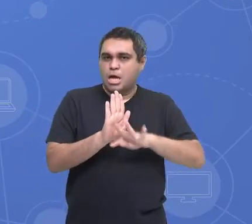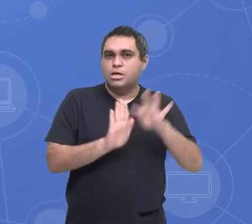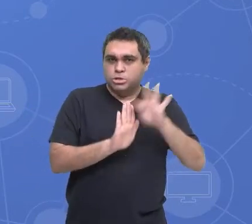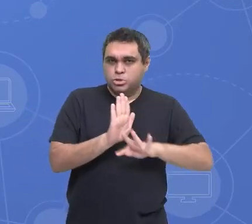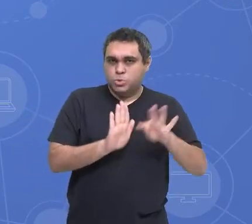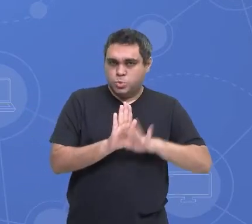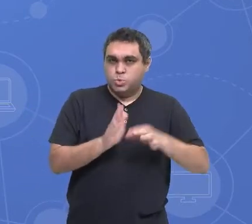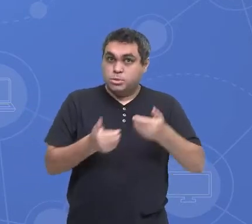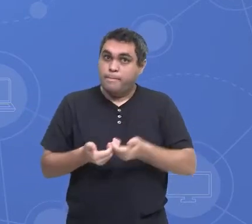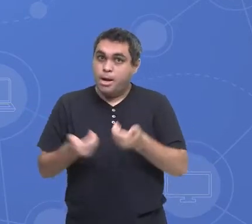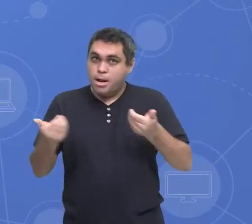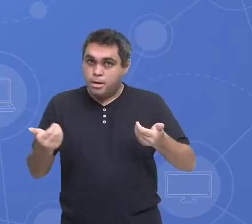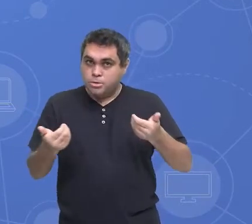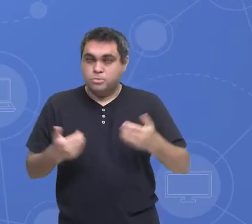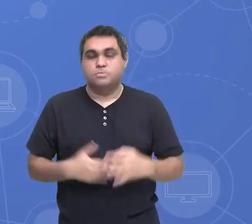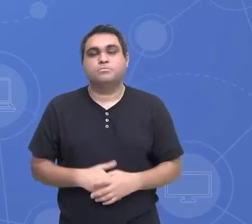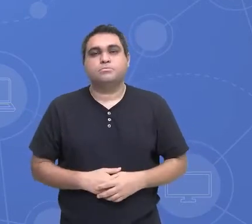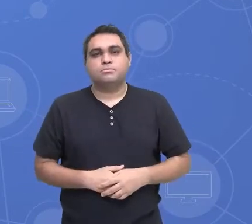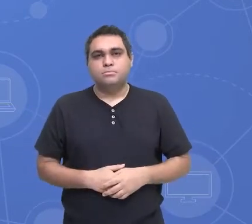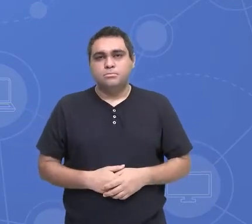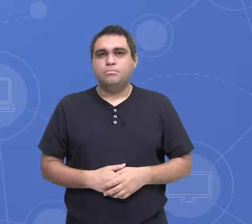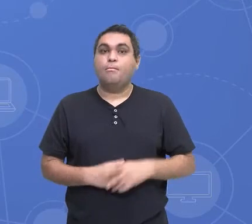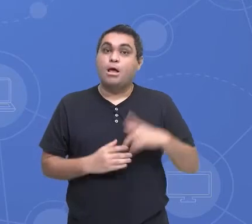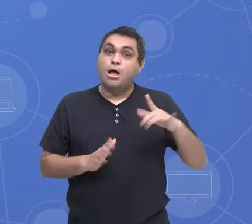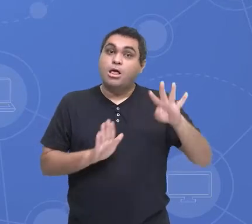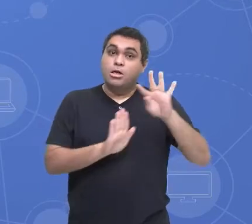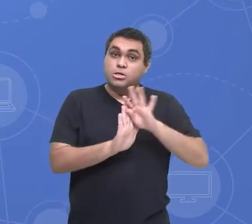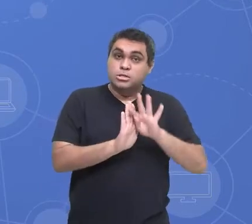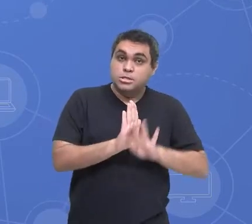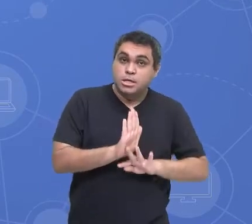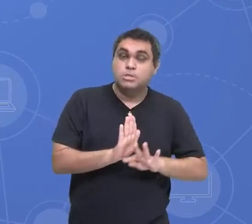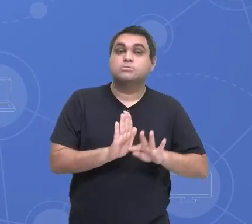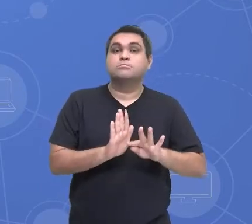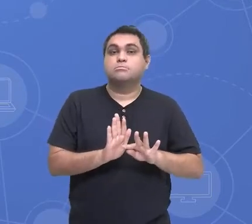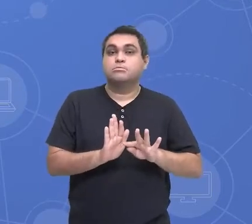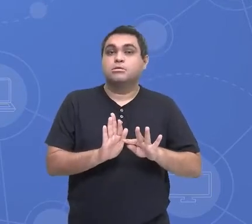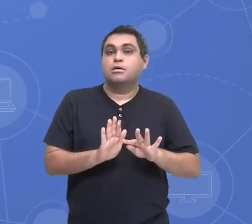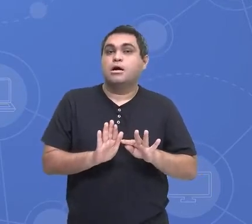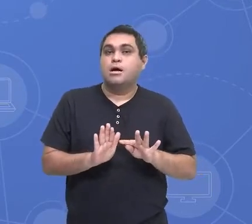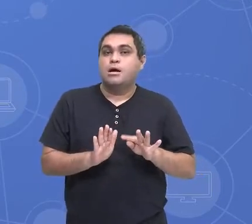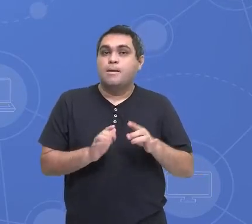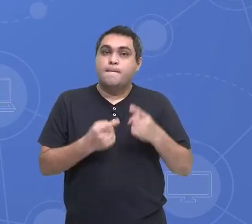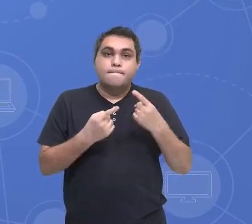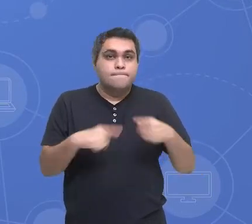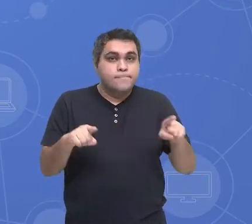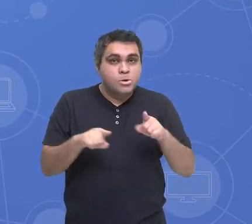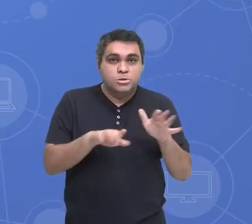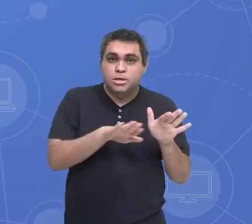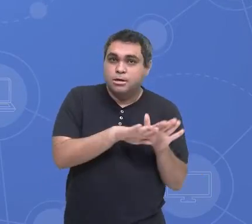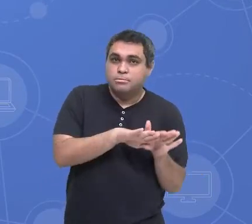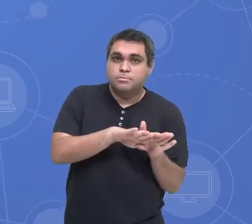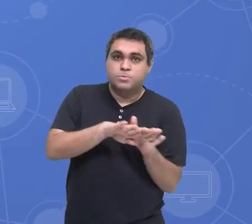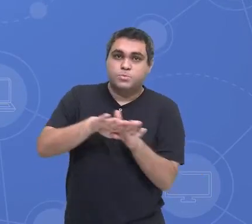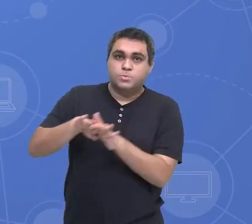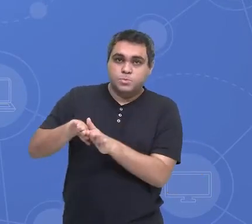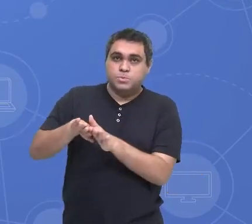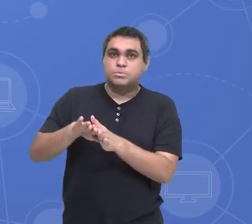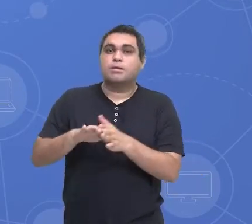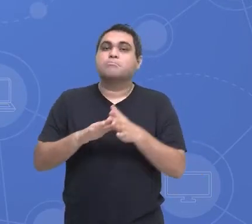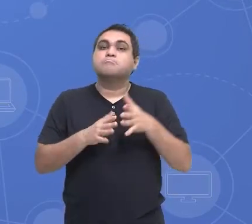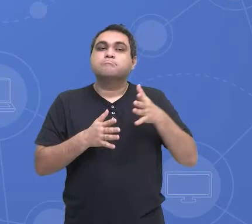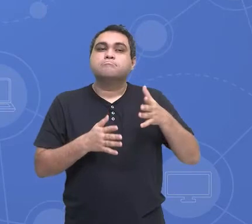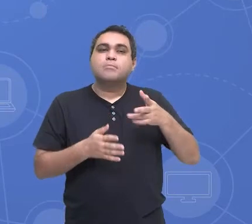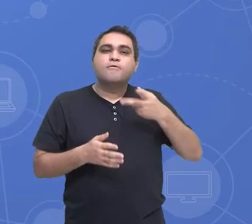Então, a partir daí, os textos vão ser apresentados de forma na declaração,